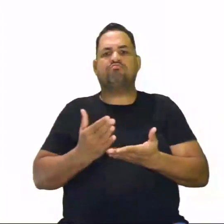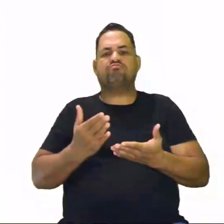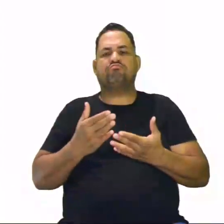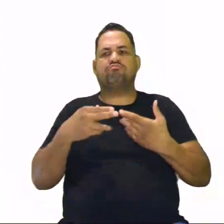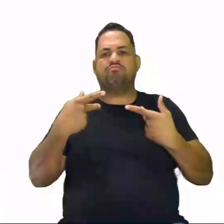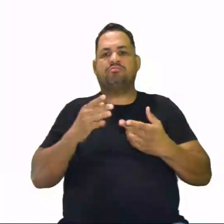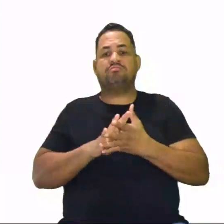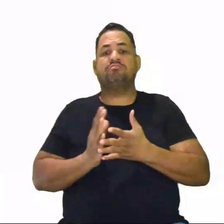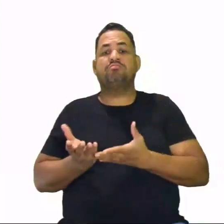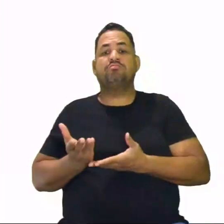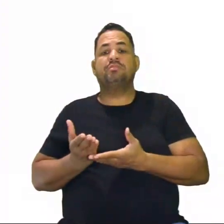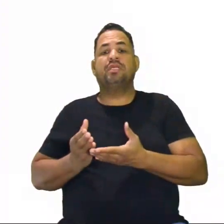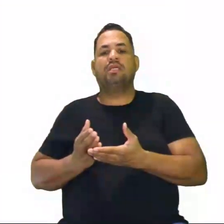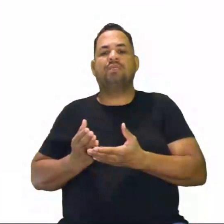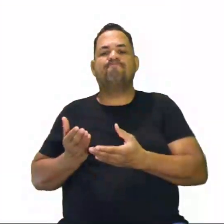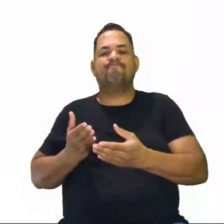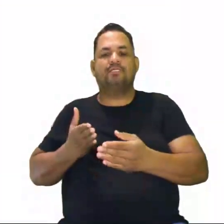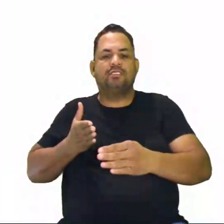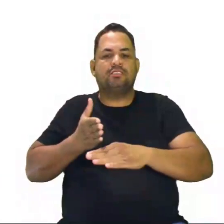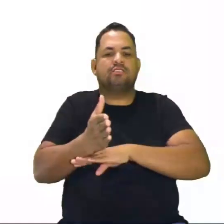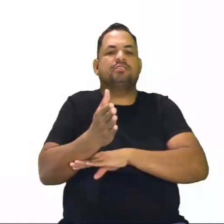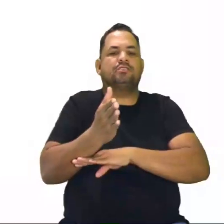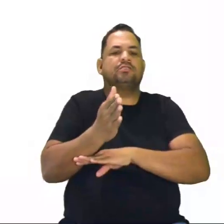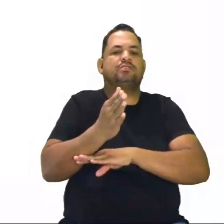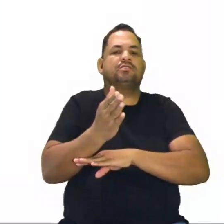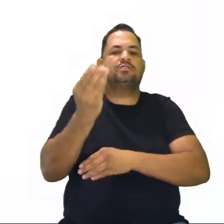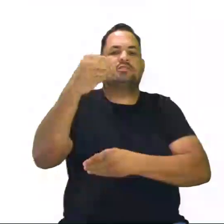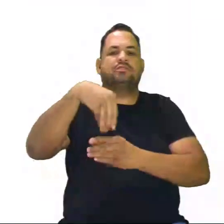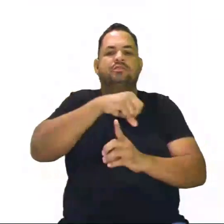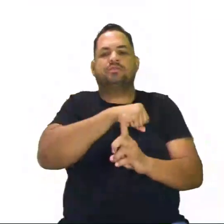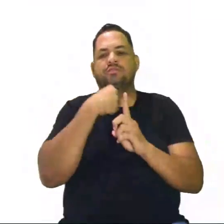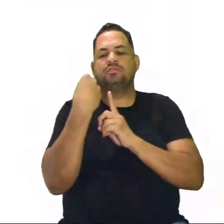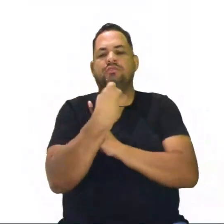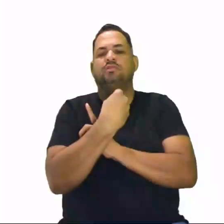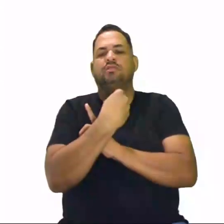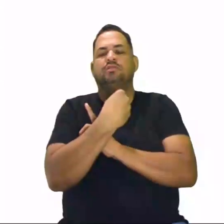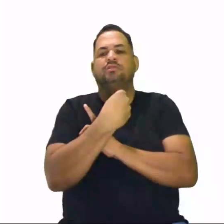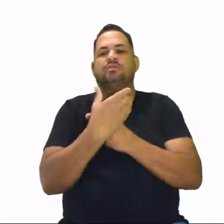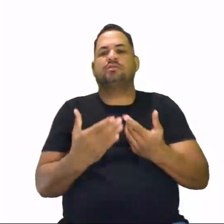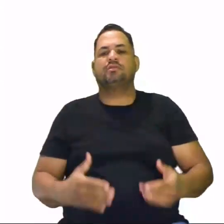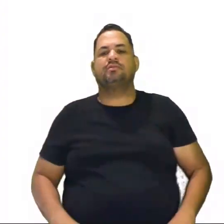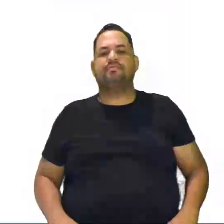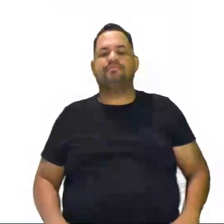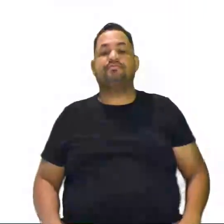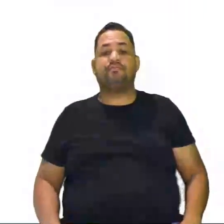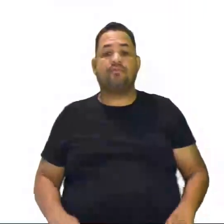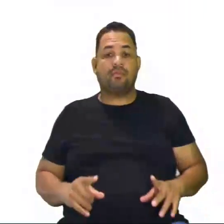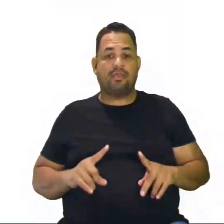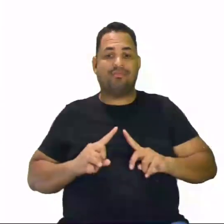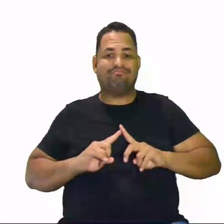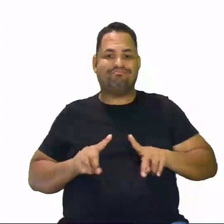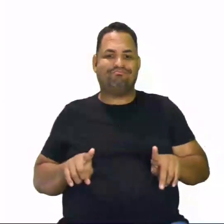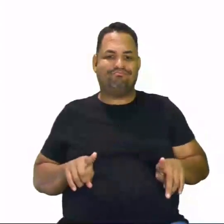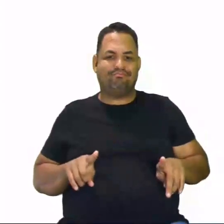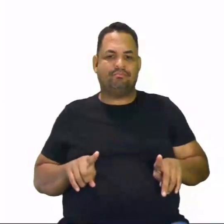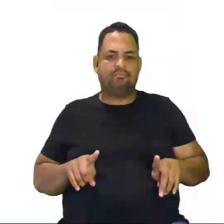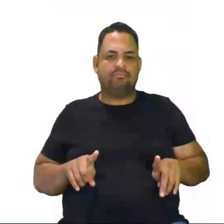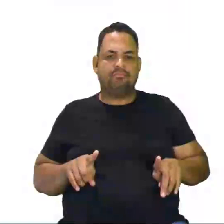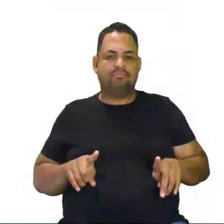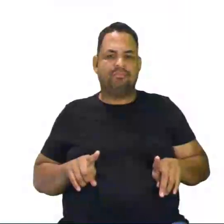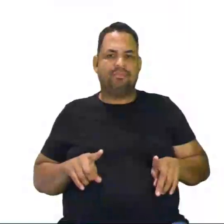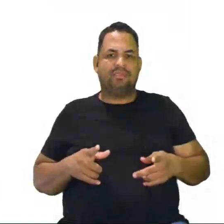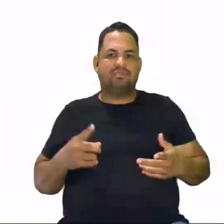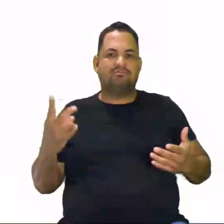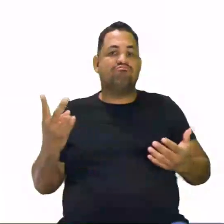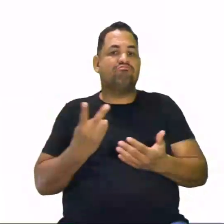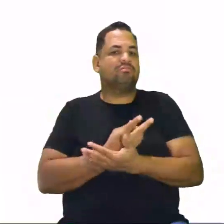o mundo social, para as questões sociais. E isso, gente, causou tudo que